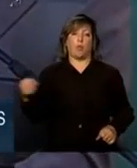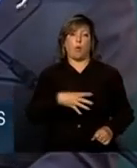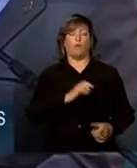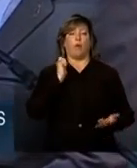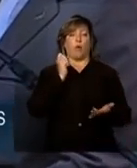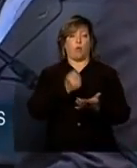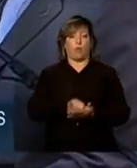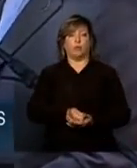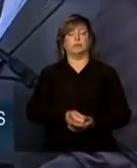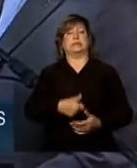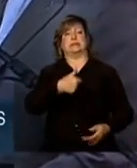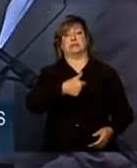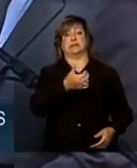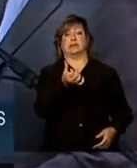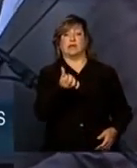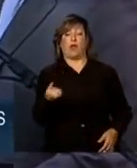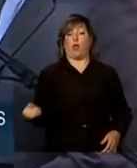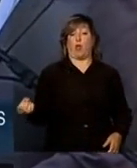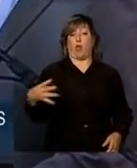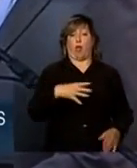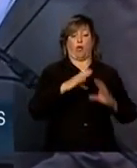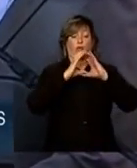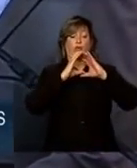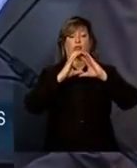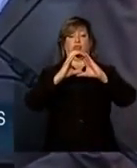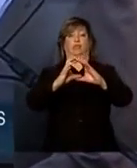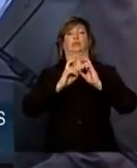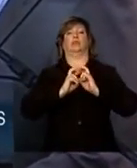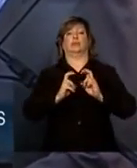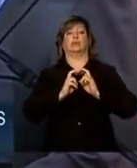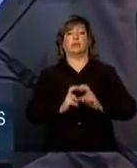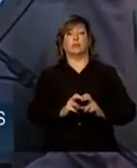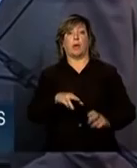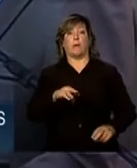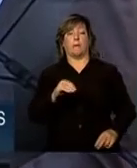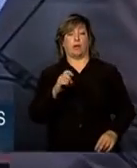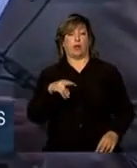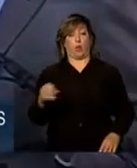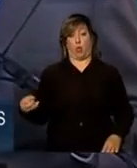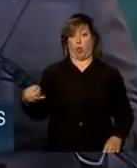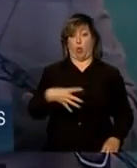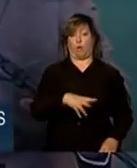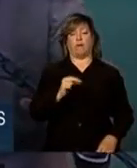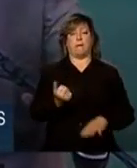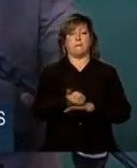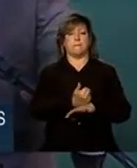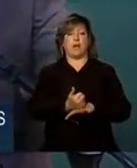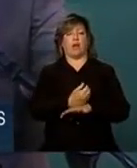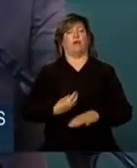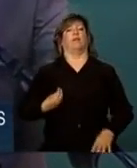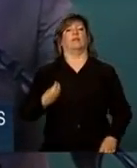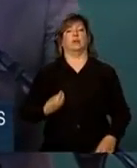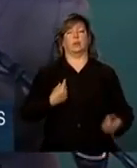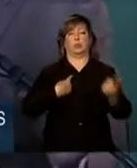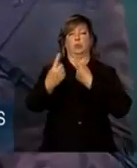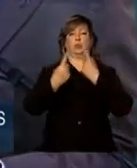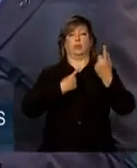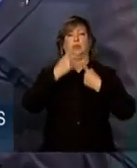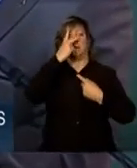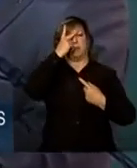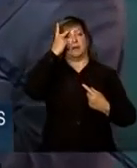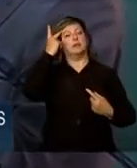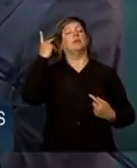adquirido 16 novos trens modernos que vão dar melhor qualidade de vida às pessoas que